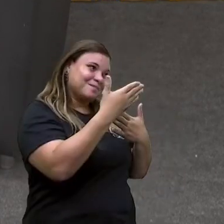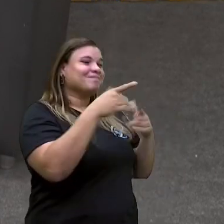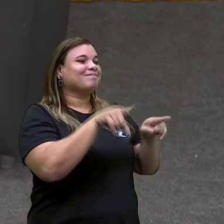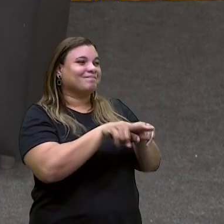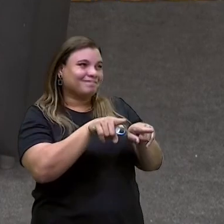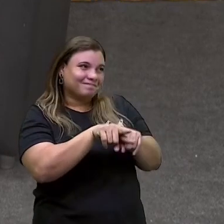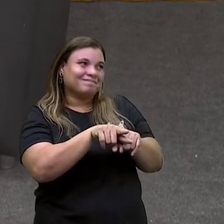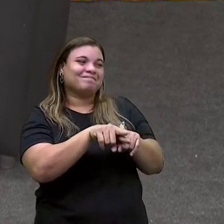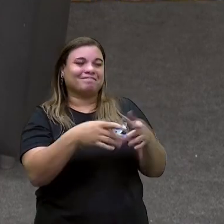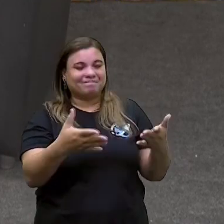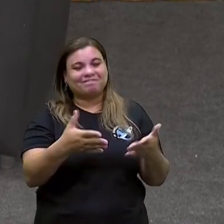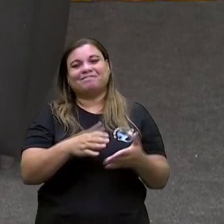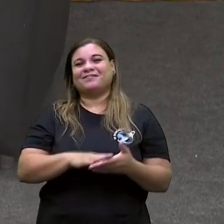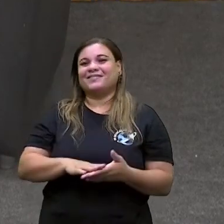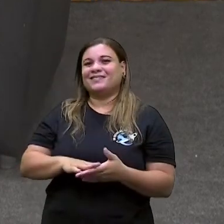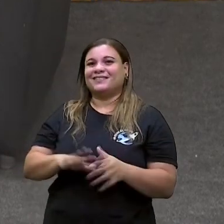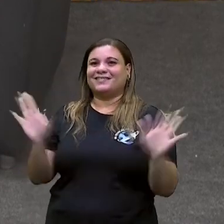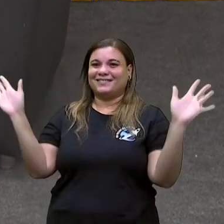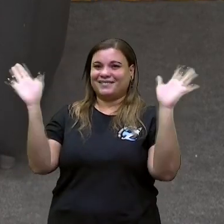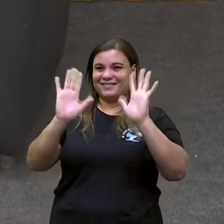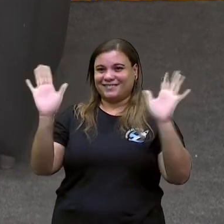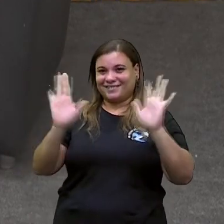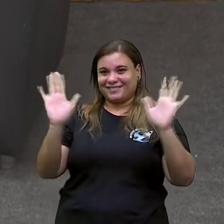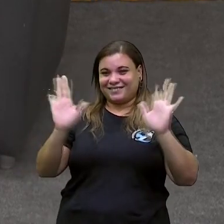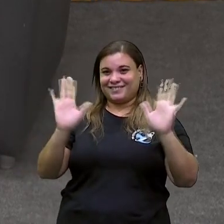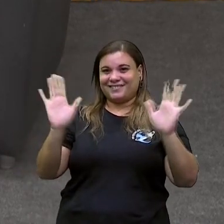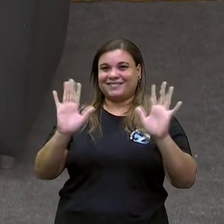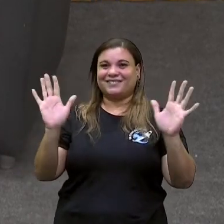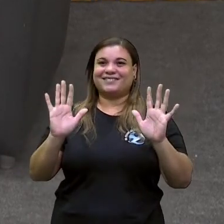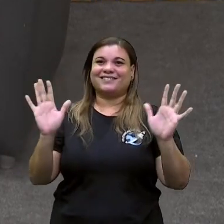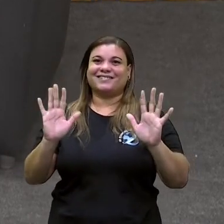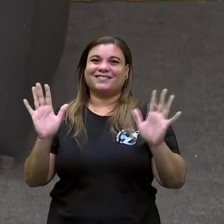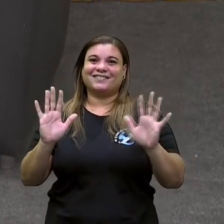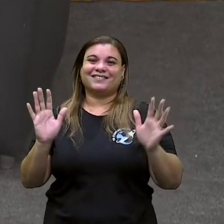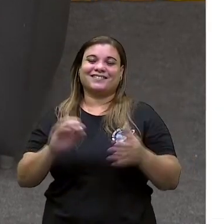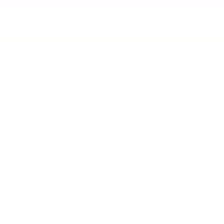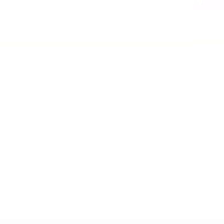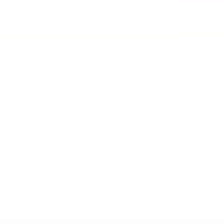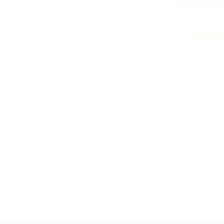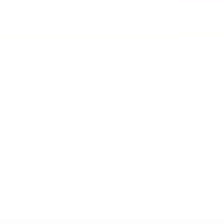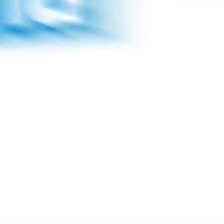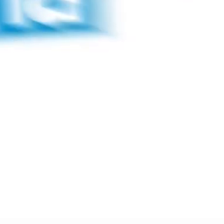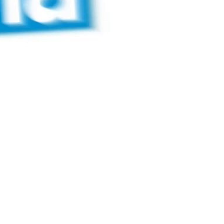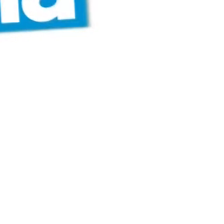Eu que agradeço a oportunidade. E até o próximo encontro, pessoal. Obrigado. Até a próxima.